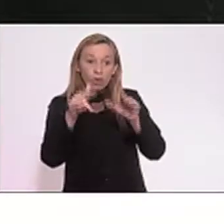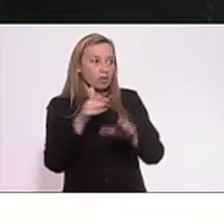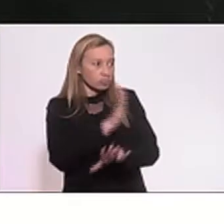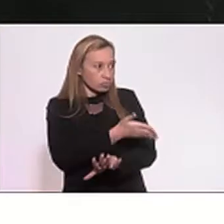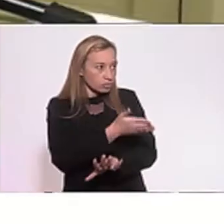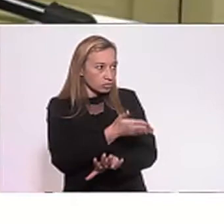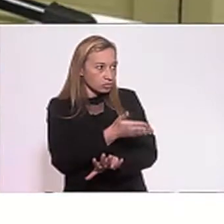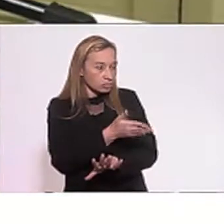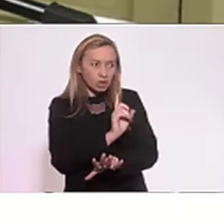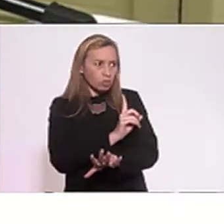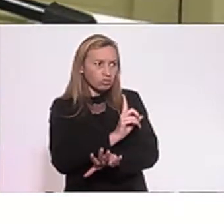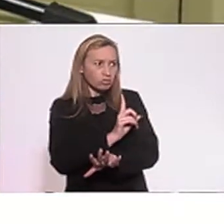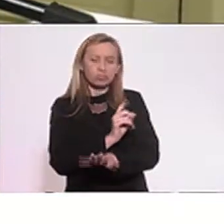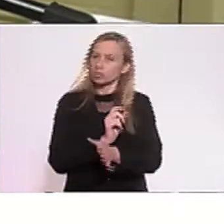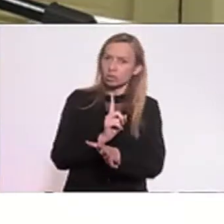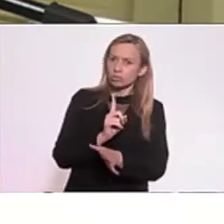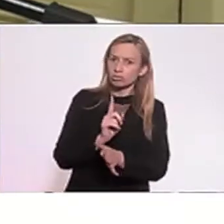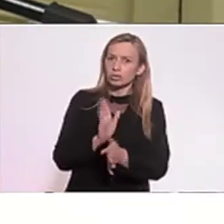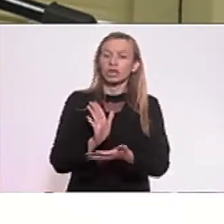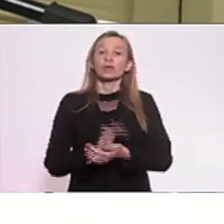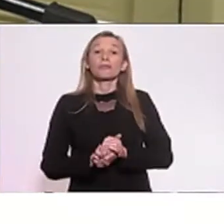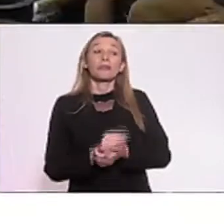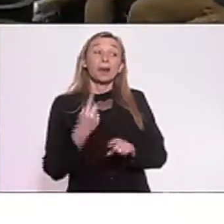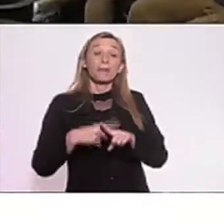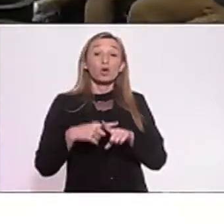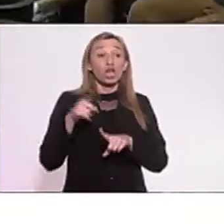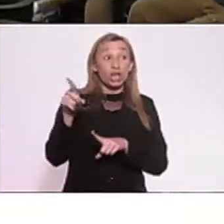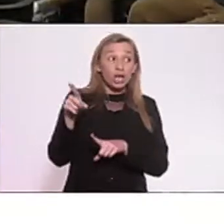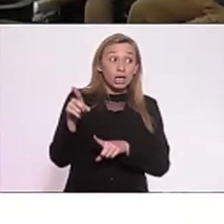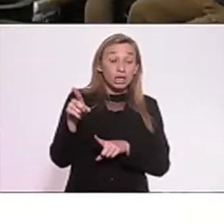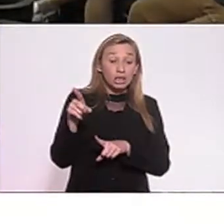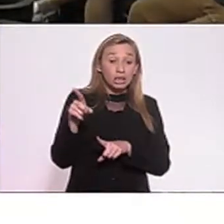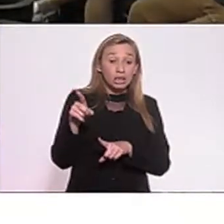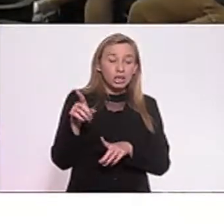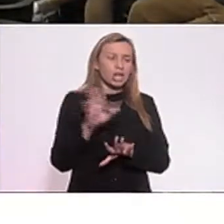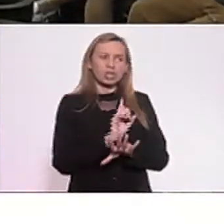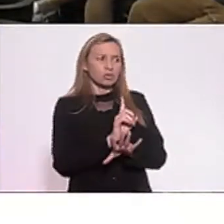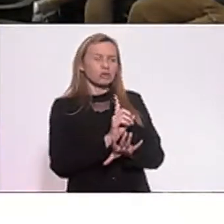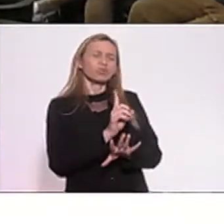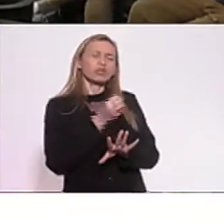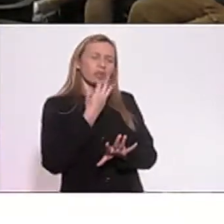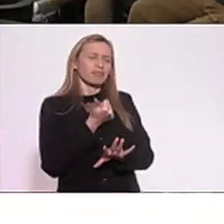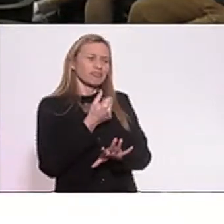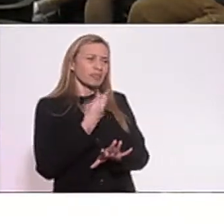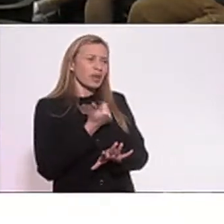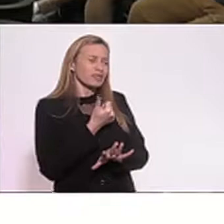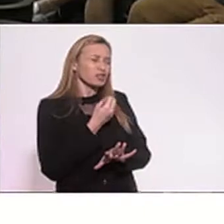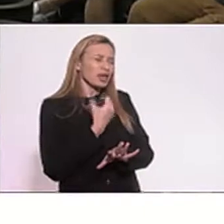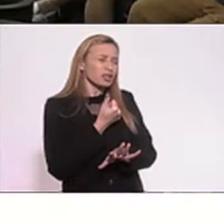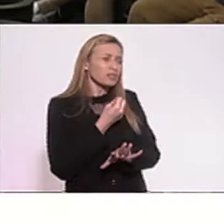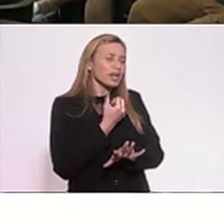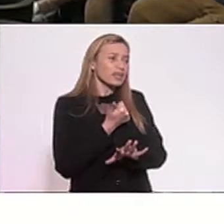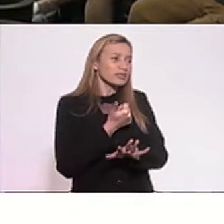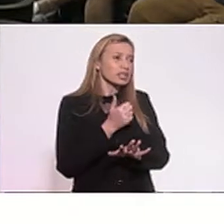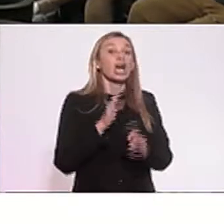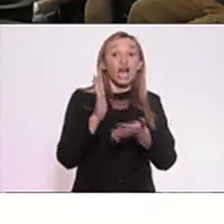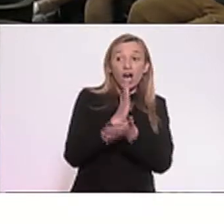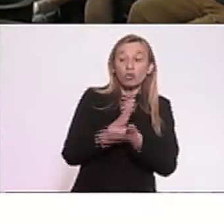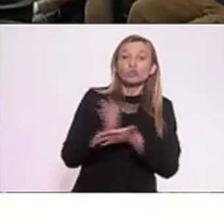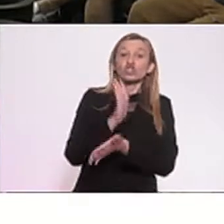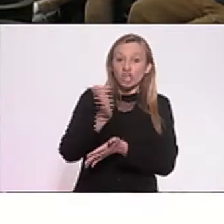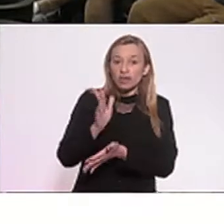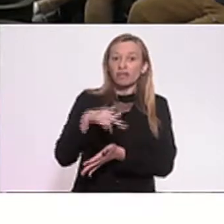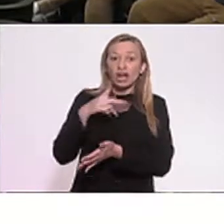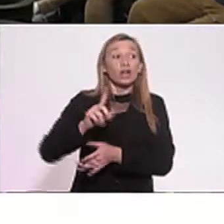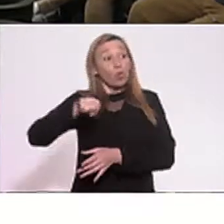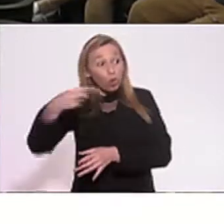Não. Agora, não? Não. É porque ele não, então tem tudo vários. bem. Não, tudo bem, era só... já estavam